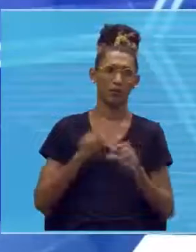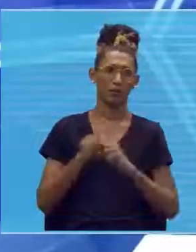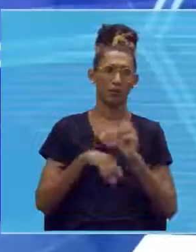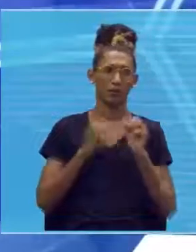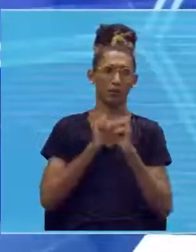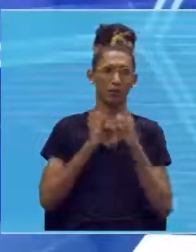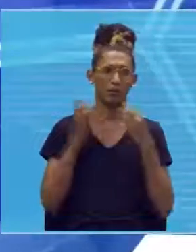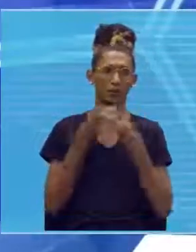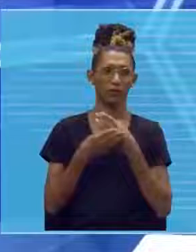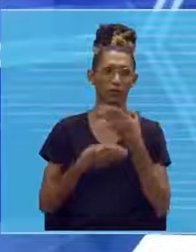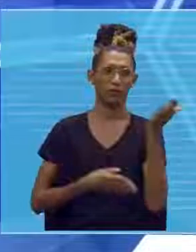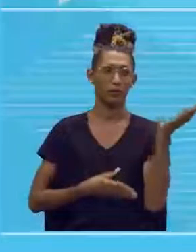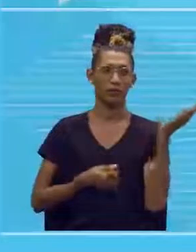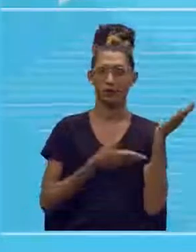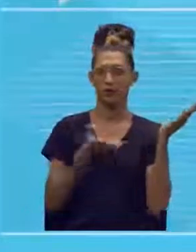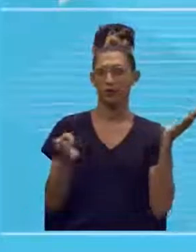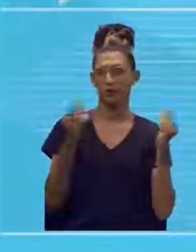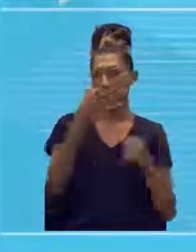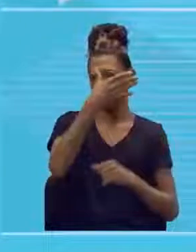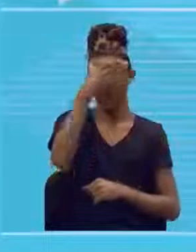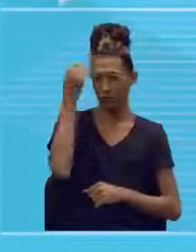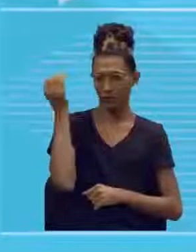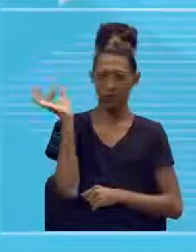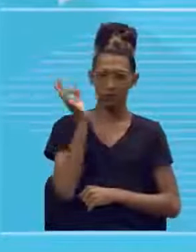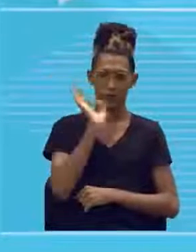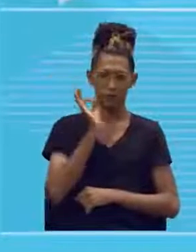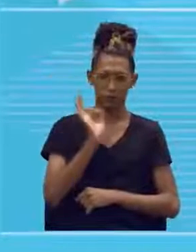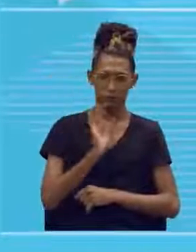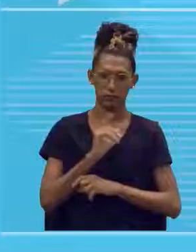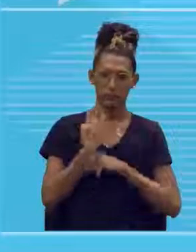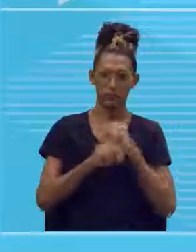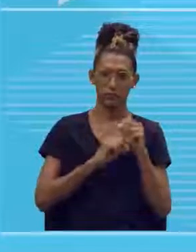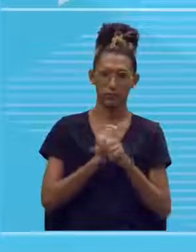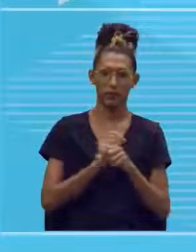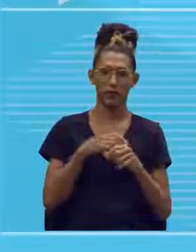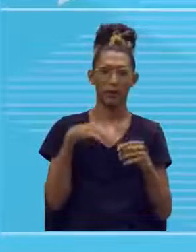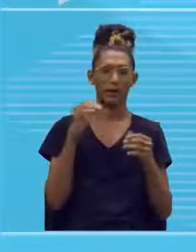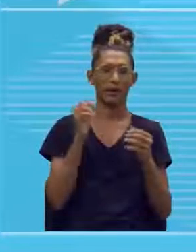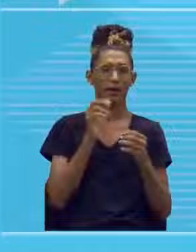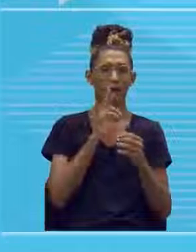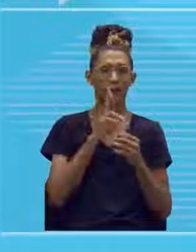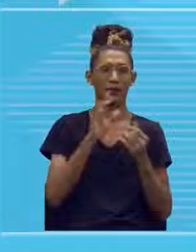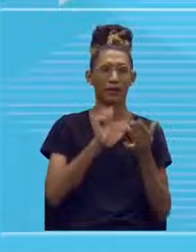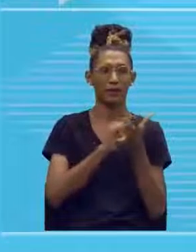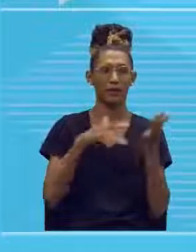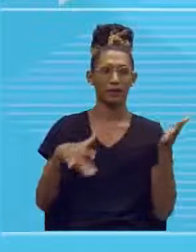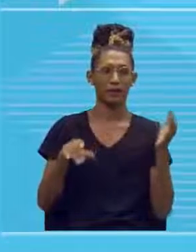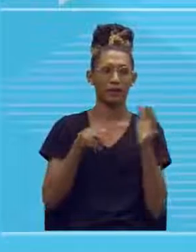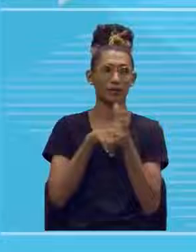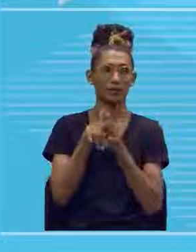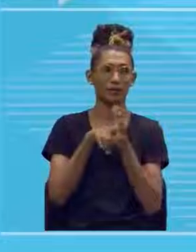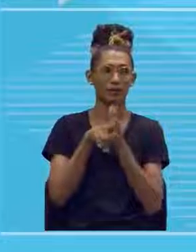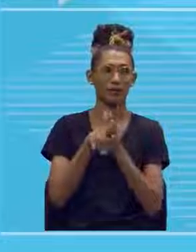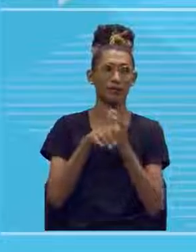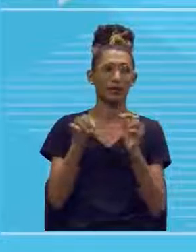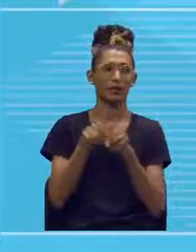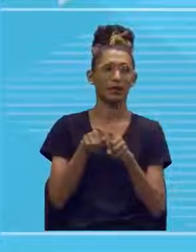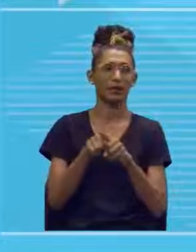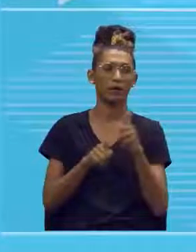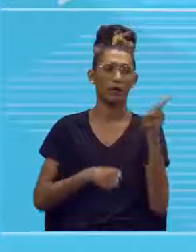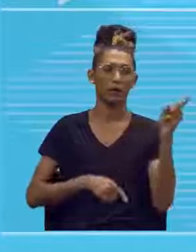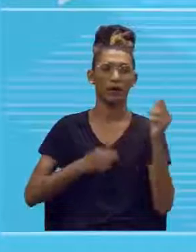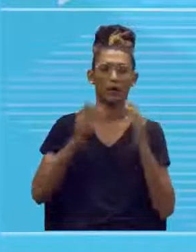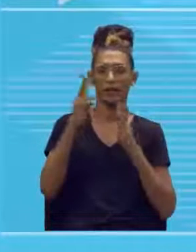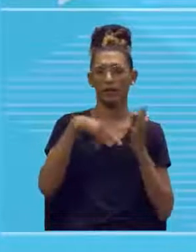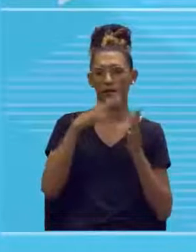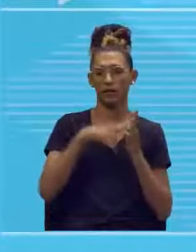o nosso slide para vocês não esquecerem tá de realizarem essa atividade de pesquisa realizarem